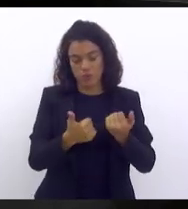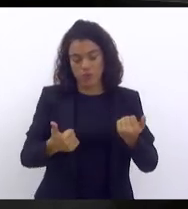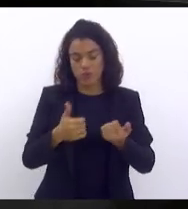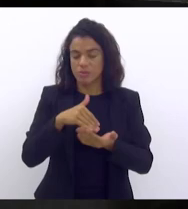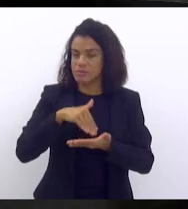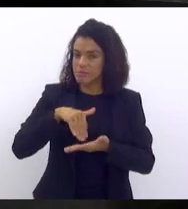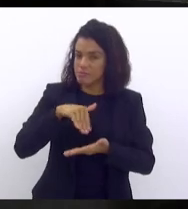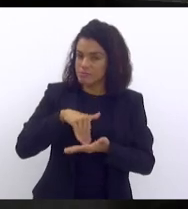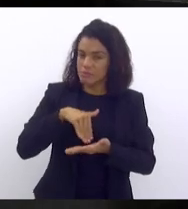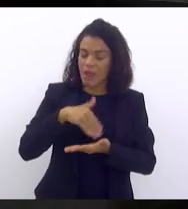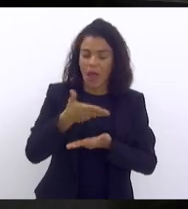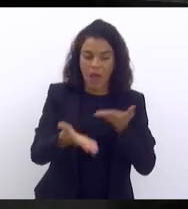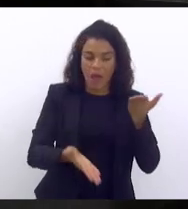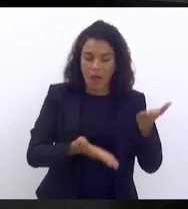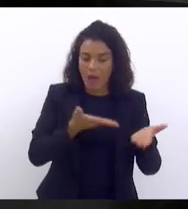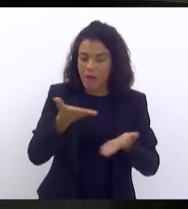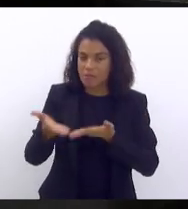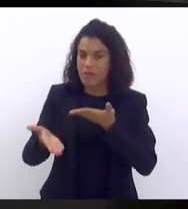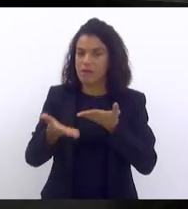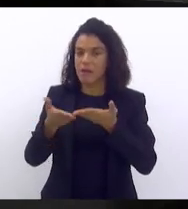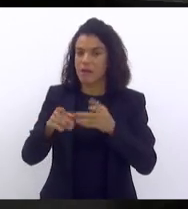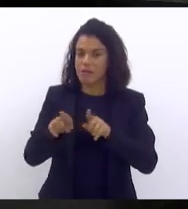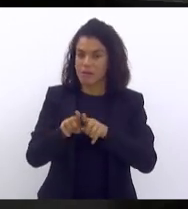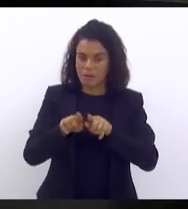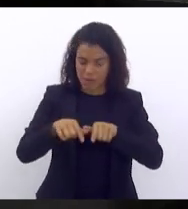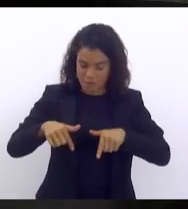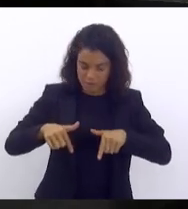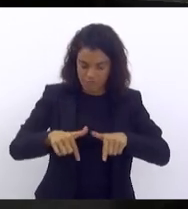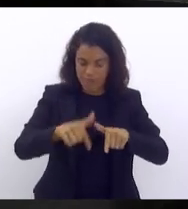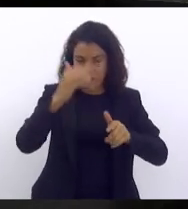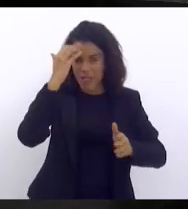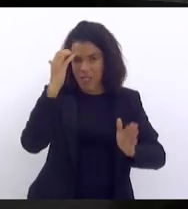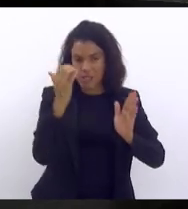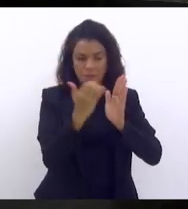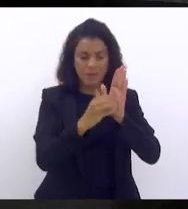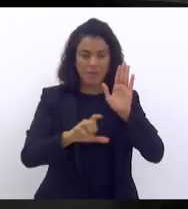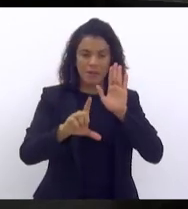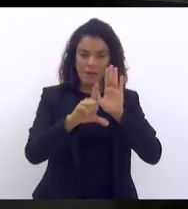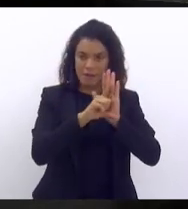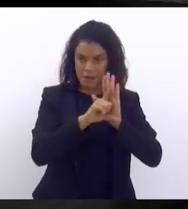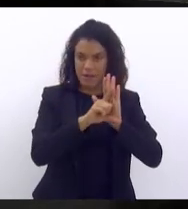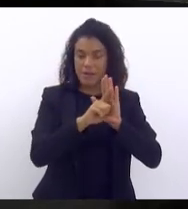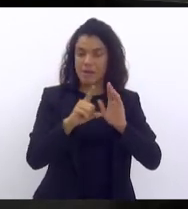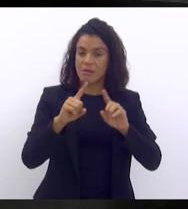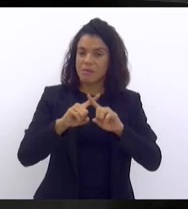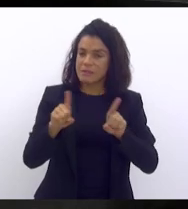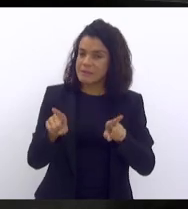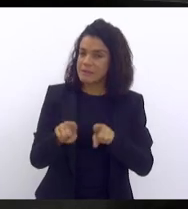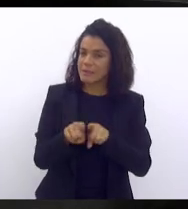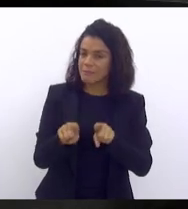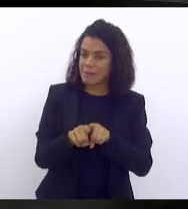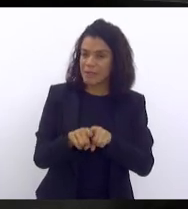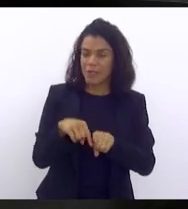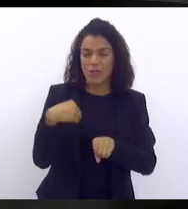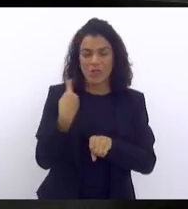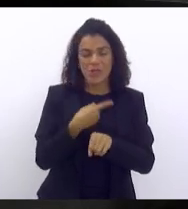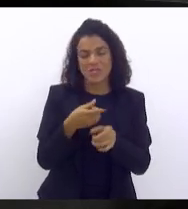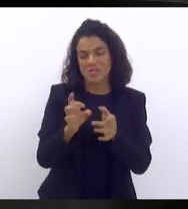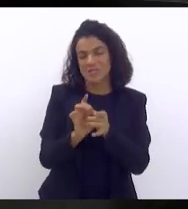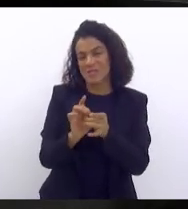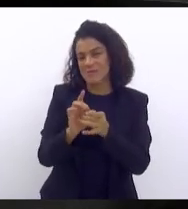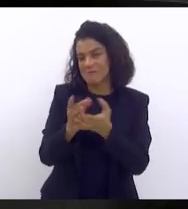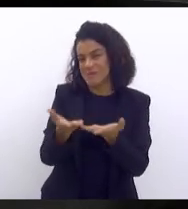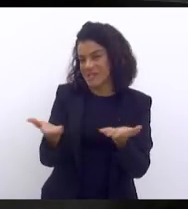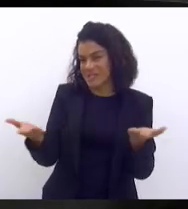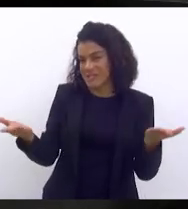de atender e de cumprir o que está determinado pela lei, né? Mas, como falei, estaremos à disposição